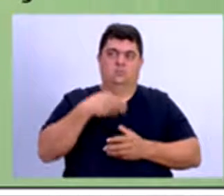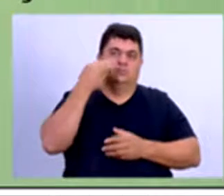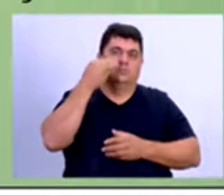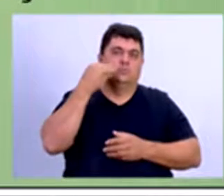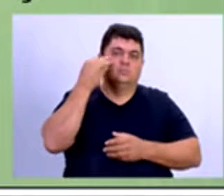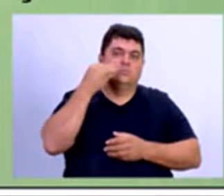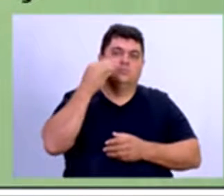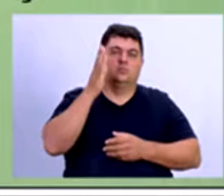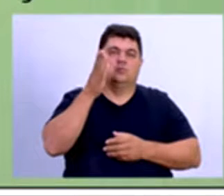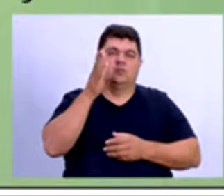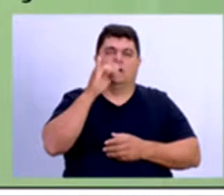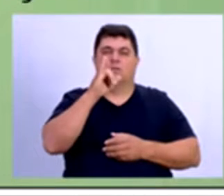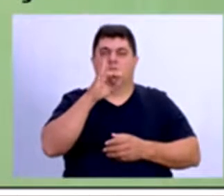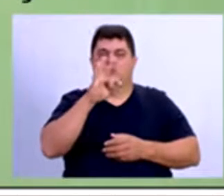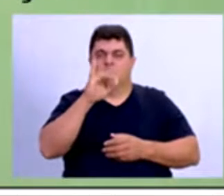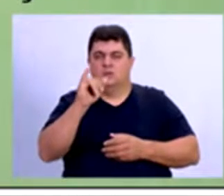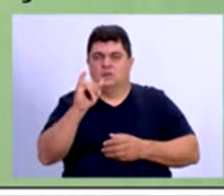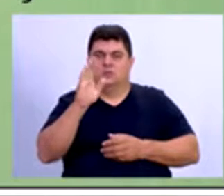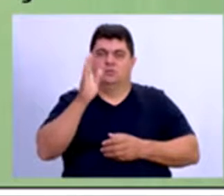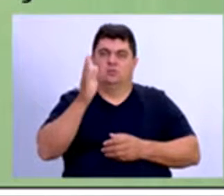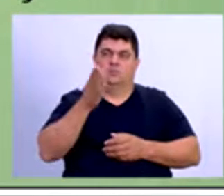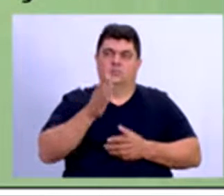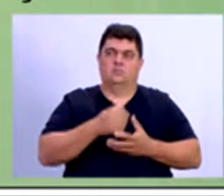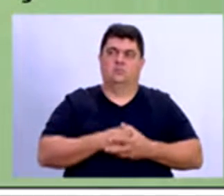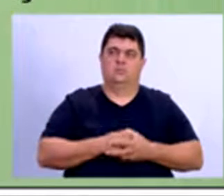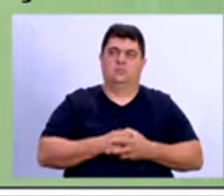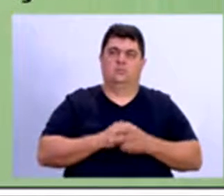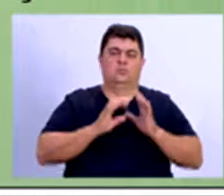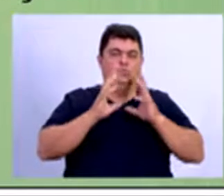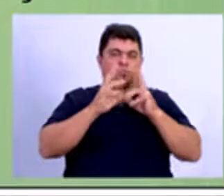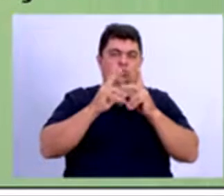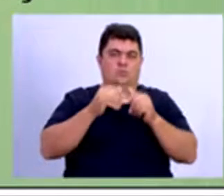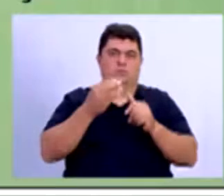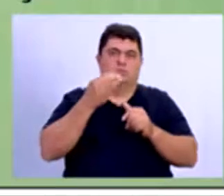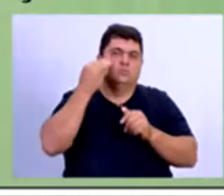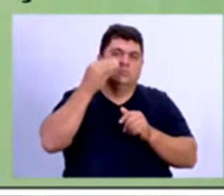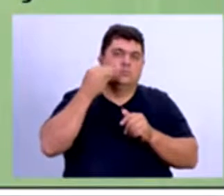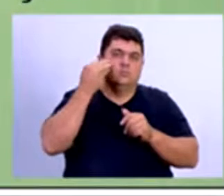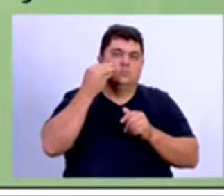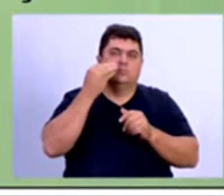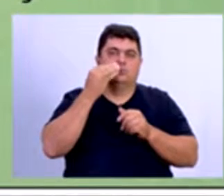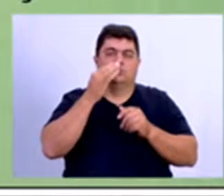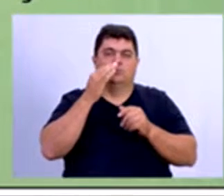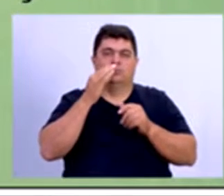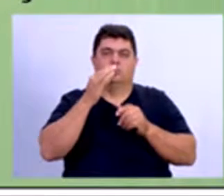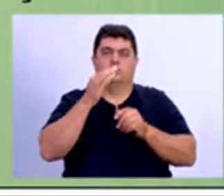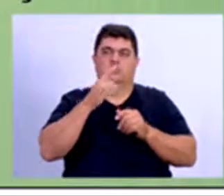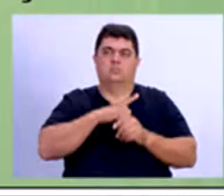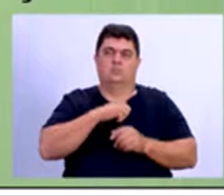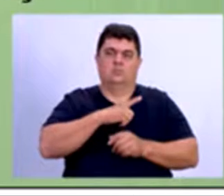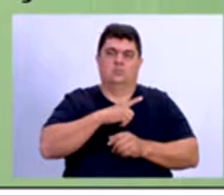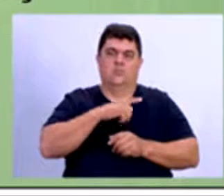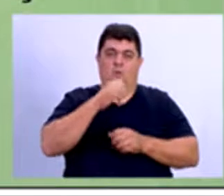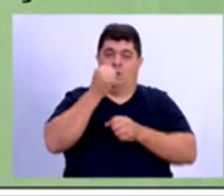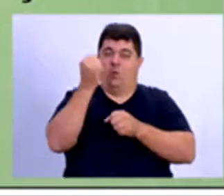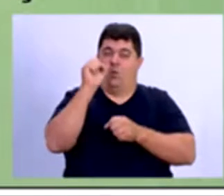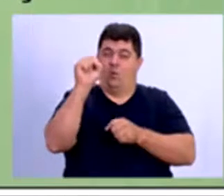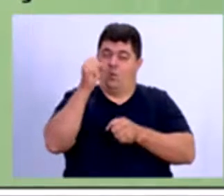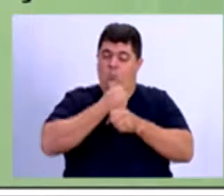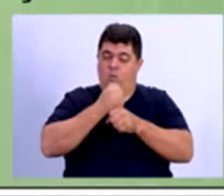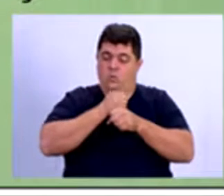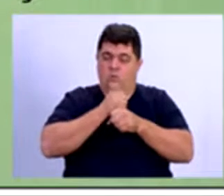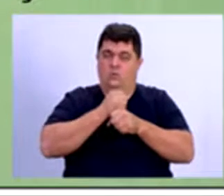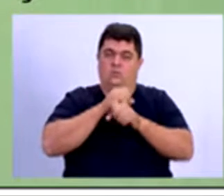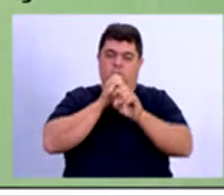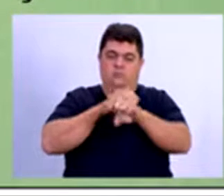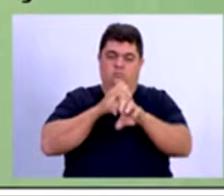no eixo tecnológico da informação e comunicação uma experiência toda noite tecnologia da informação e comunicação sendo oito anos em sala de aula em